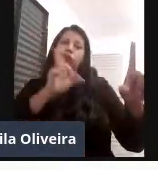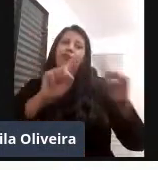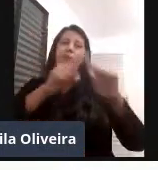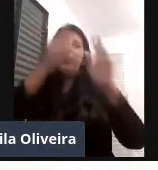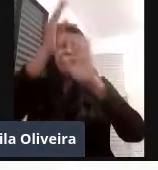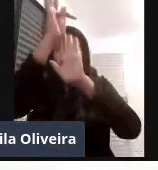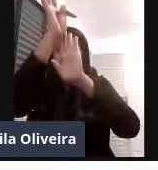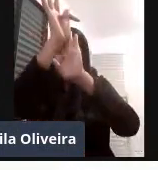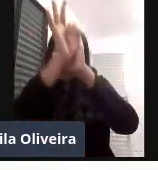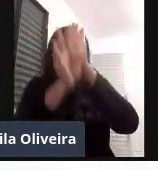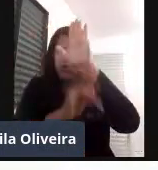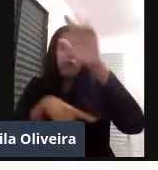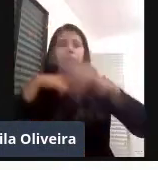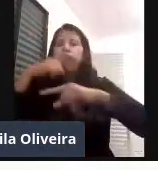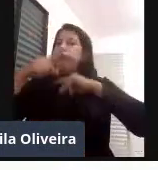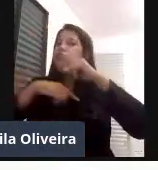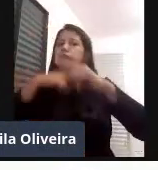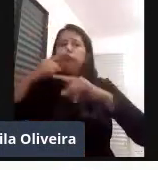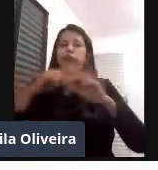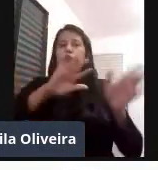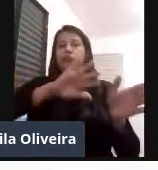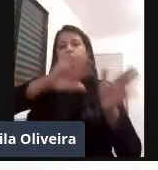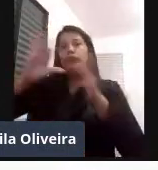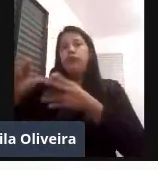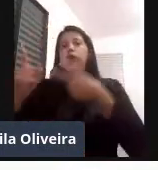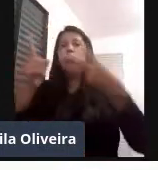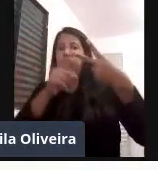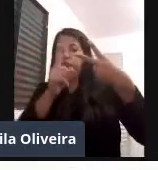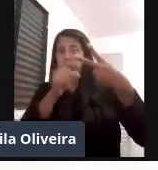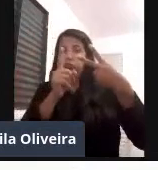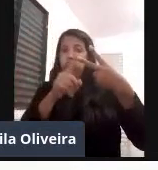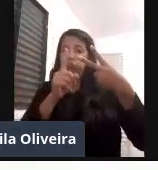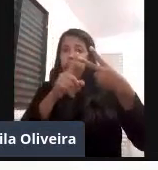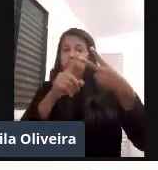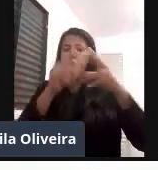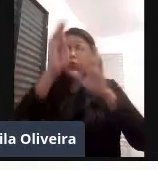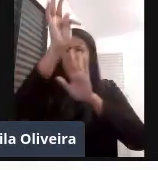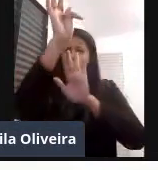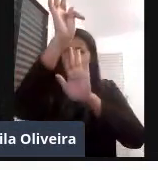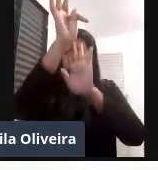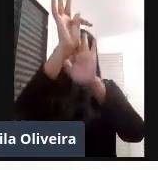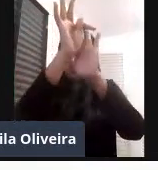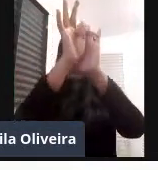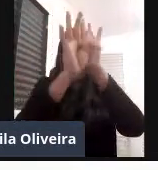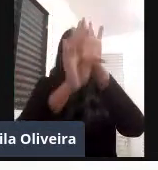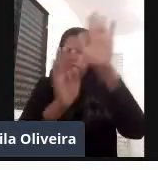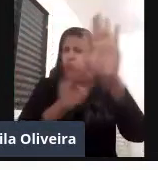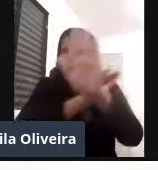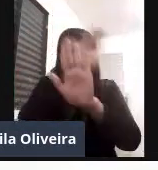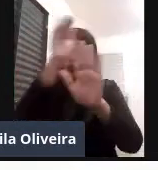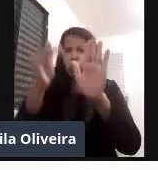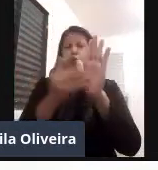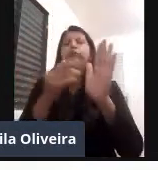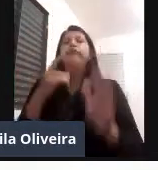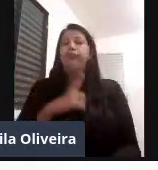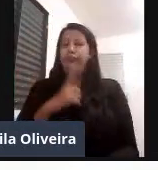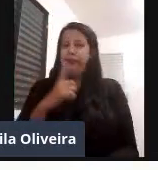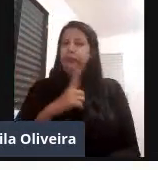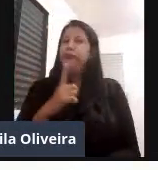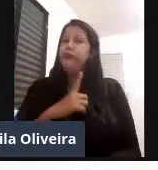textuais são bases cujo conteúdo apresenta o texto completo. Então, a gente